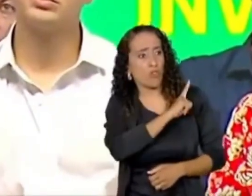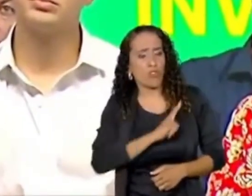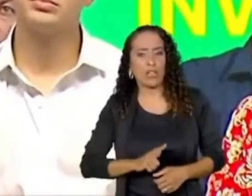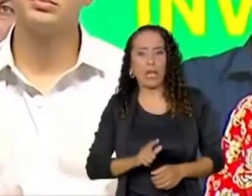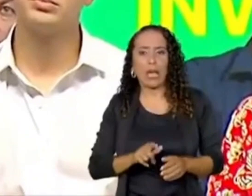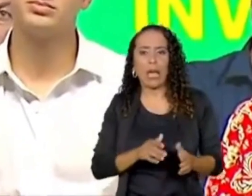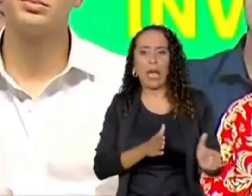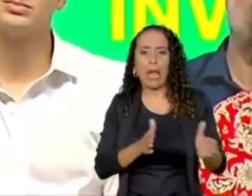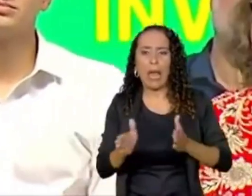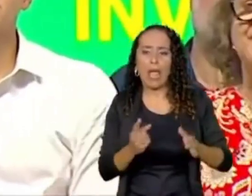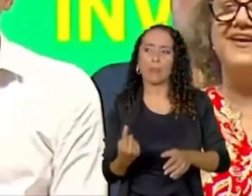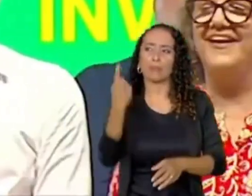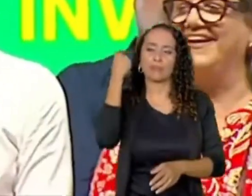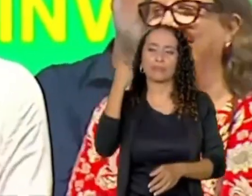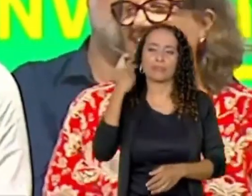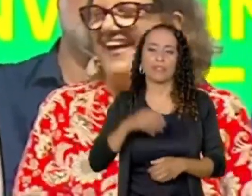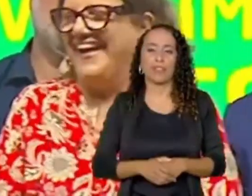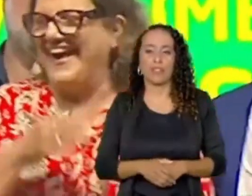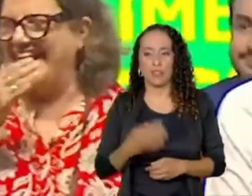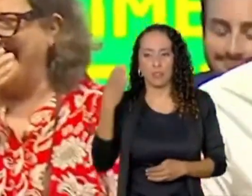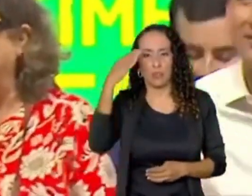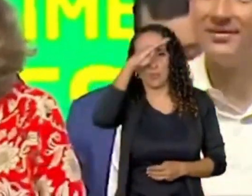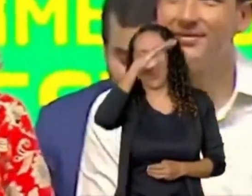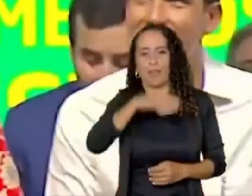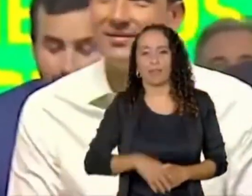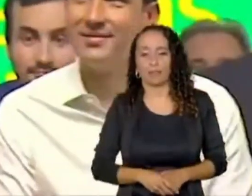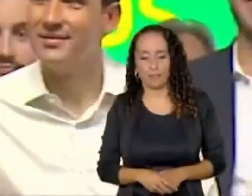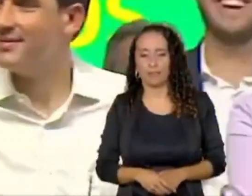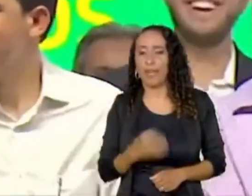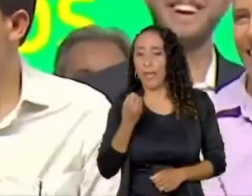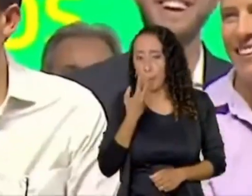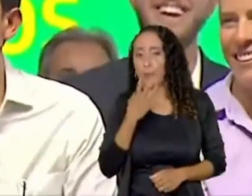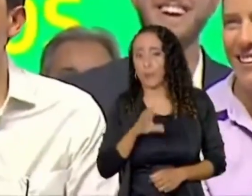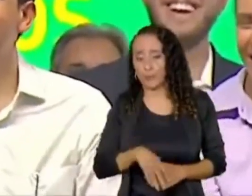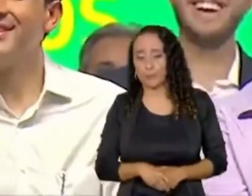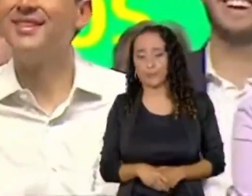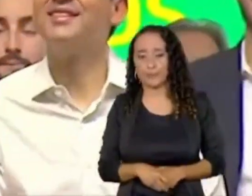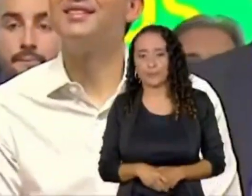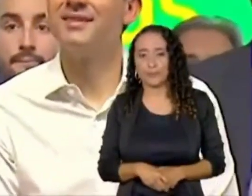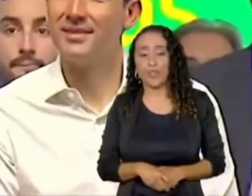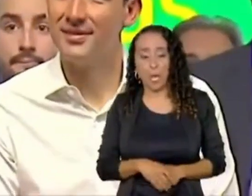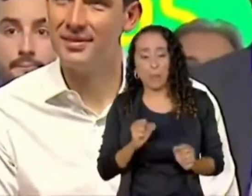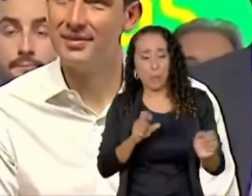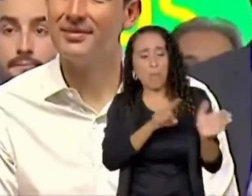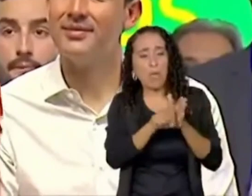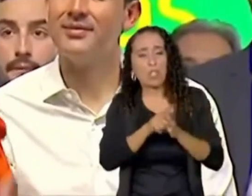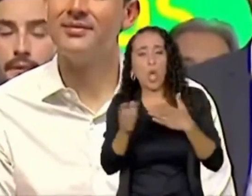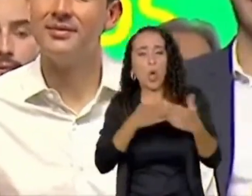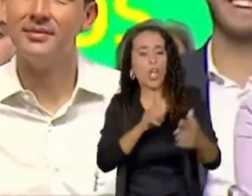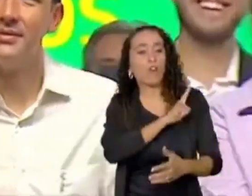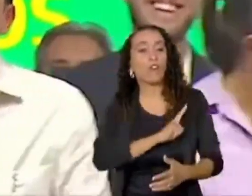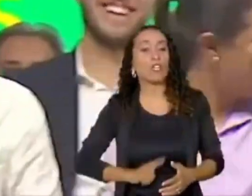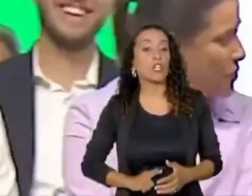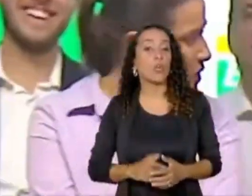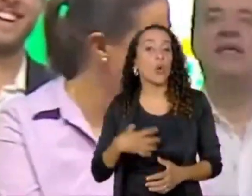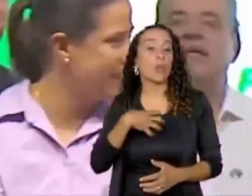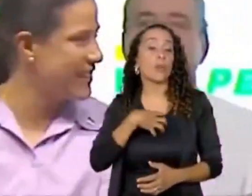do Bolsonaro. Seria bom. Pergunte para qualquer governador da